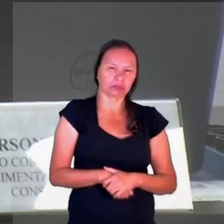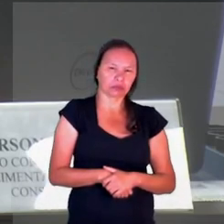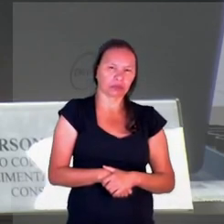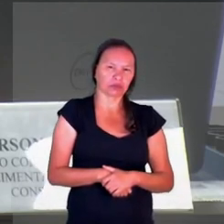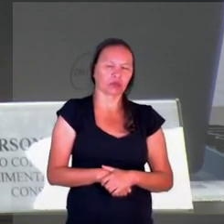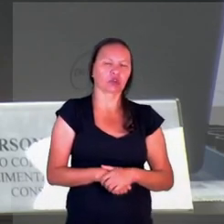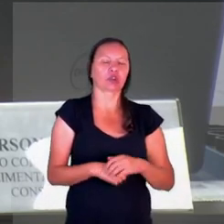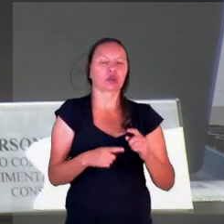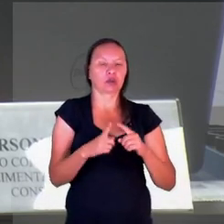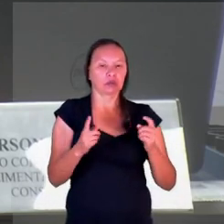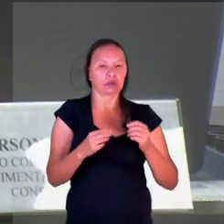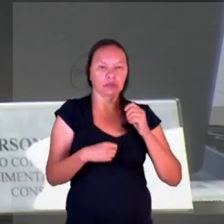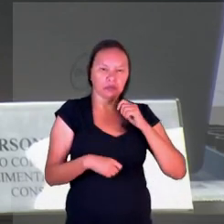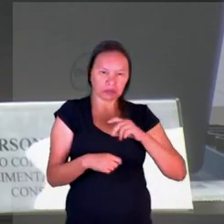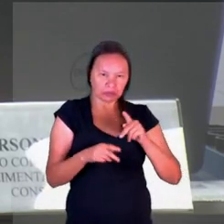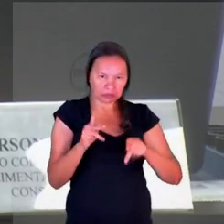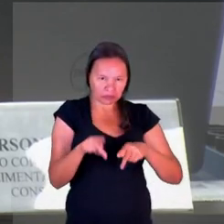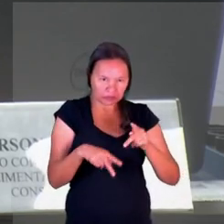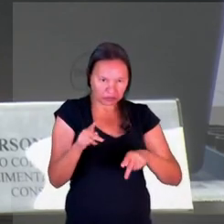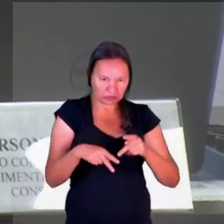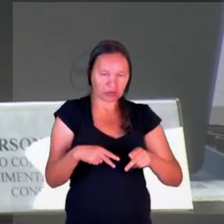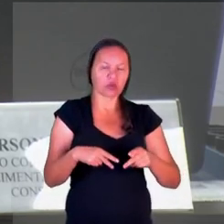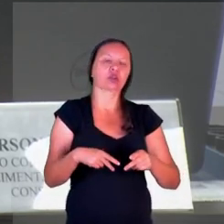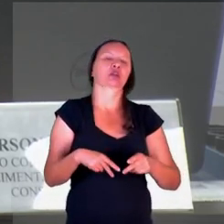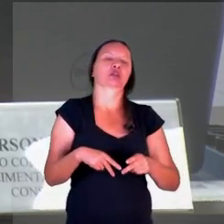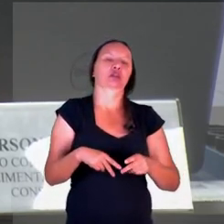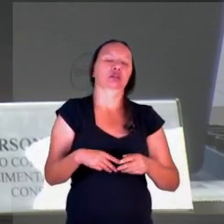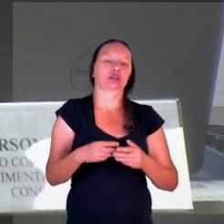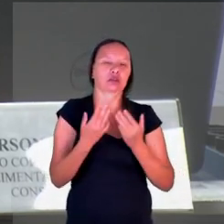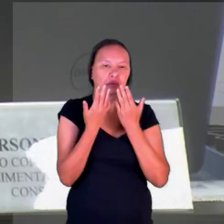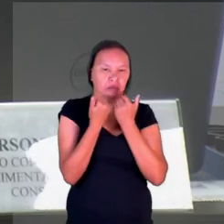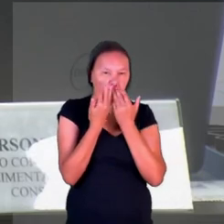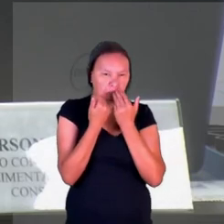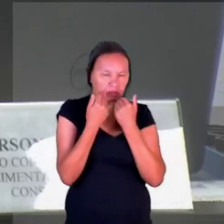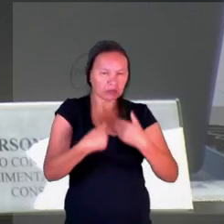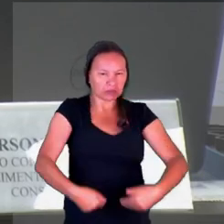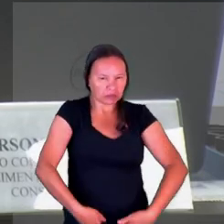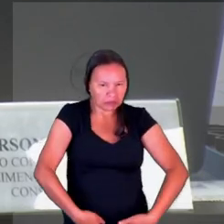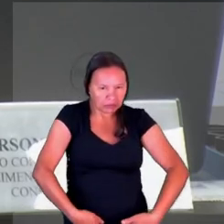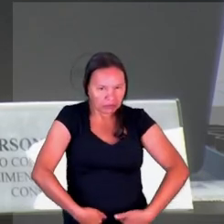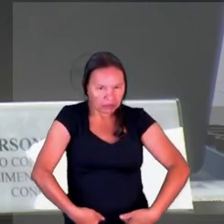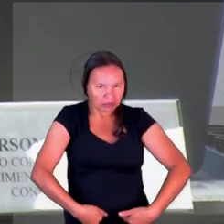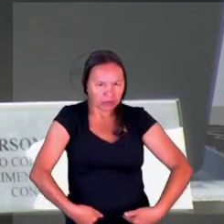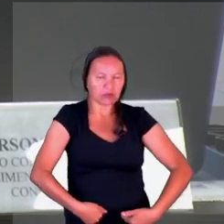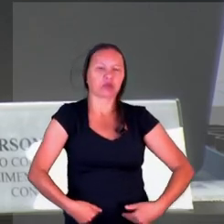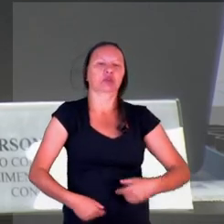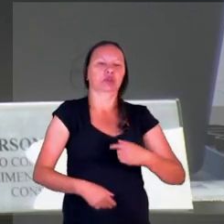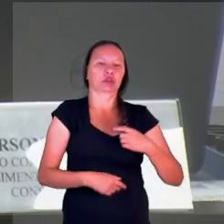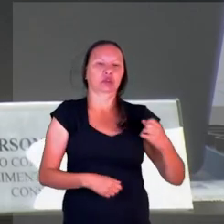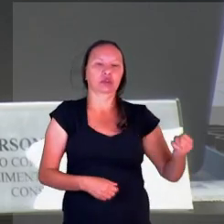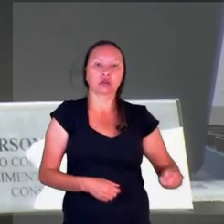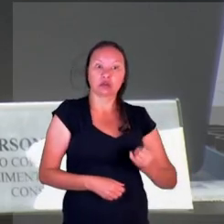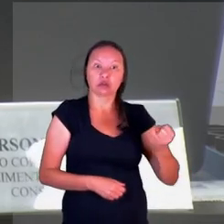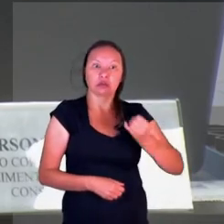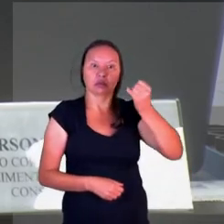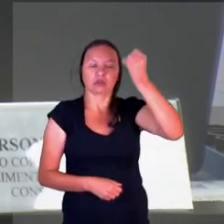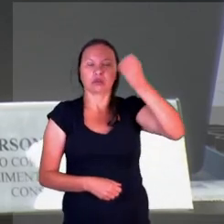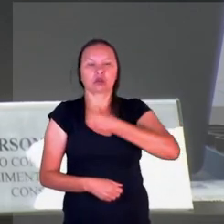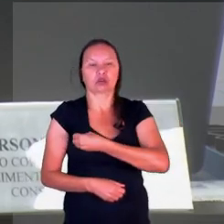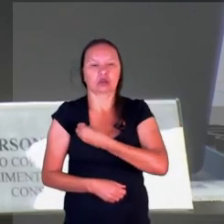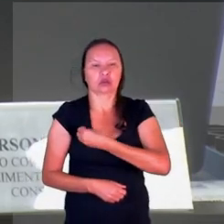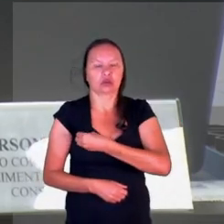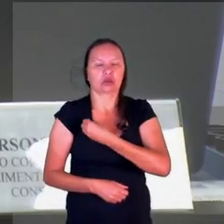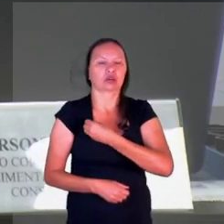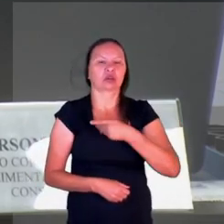definido essas pessoas que estão em situação de fome e quando a gente tem portanto eh situações que vivemos no país como